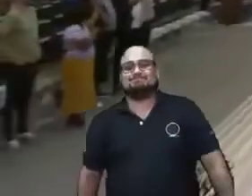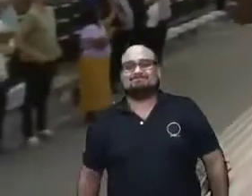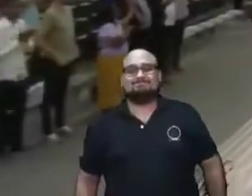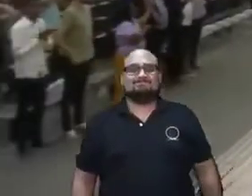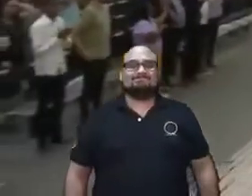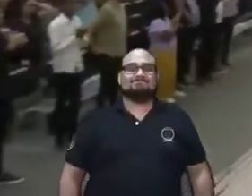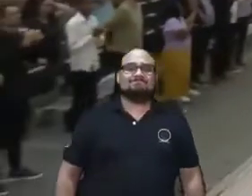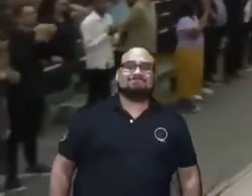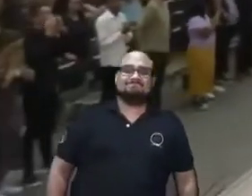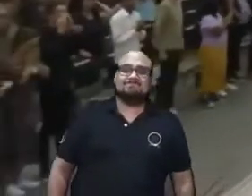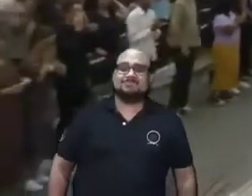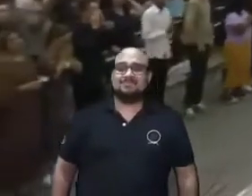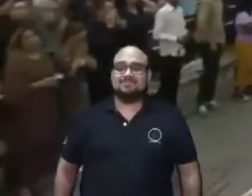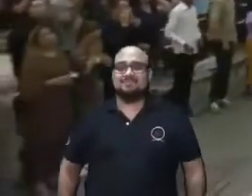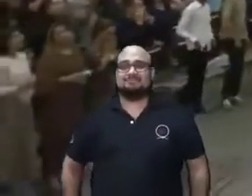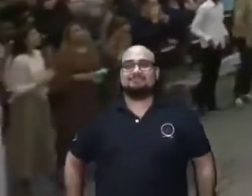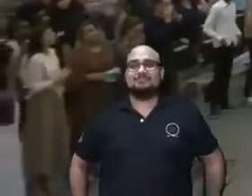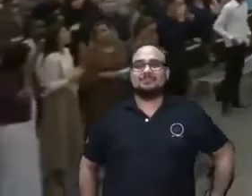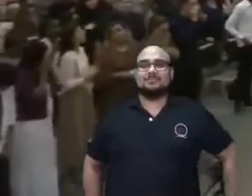Oh, Deus,